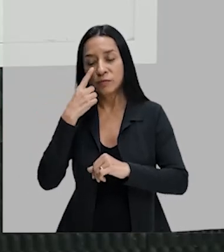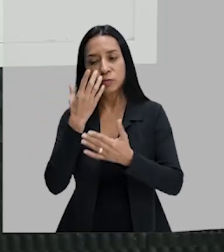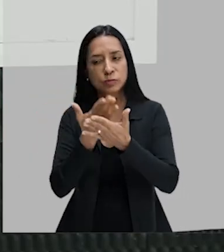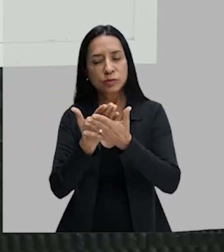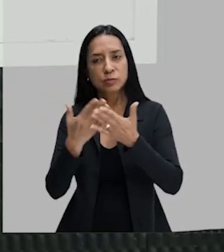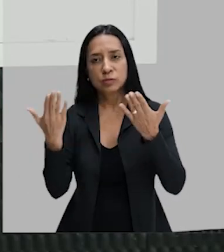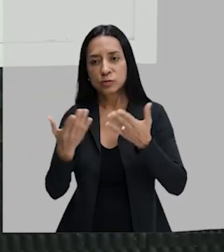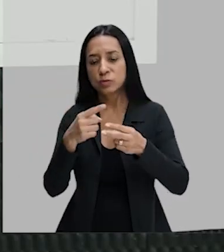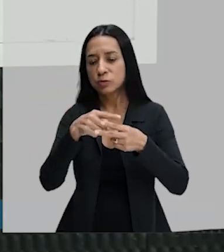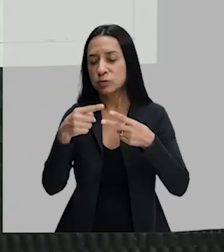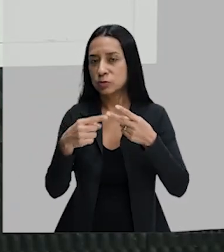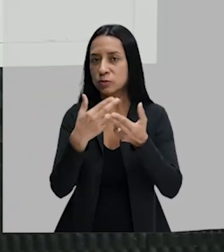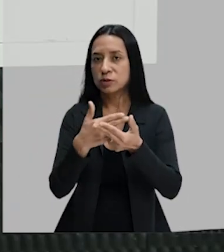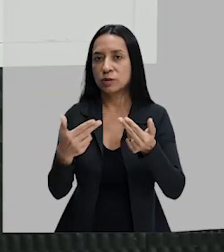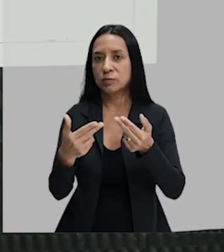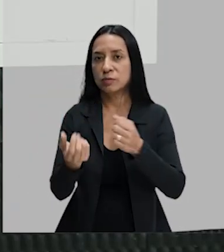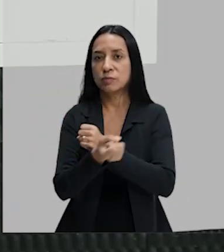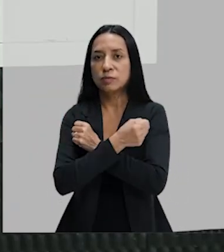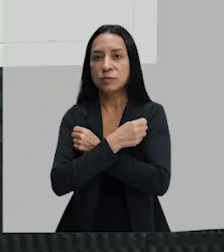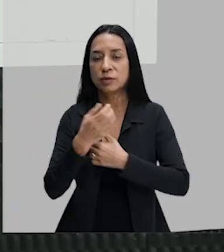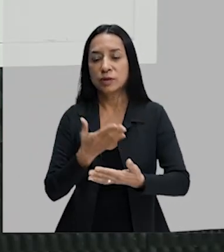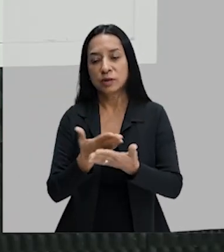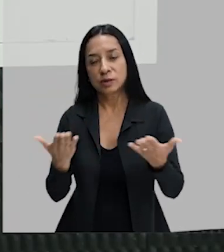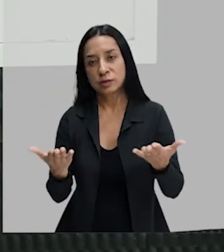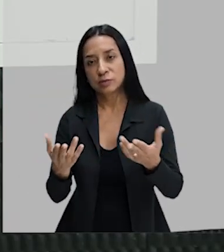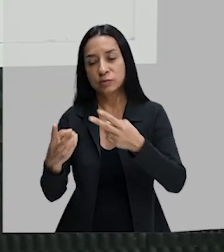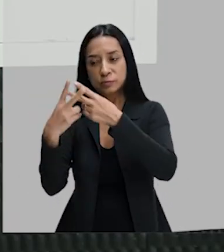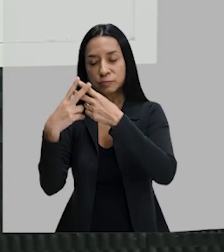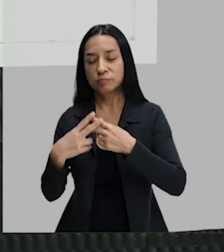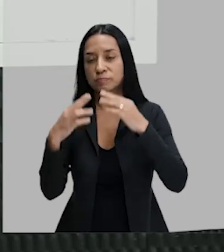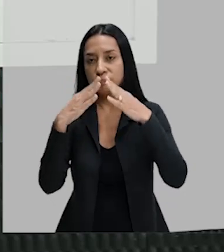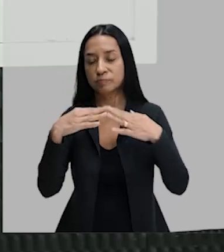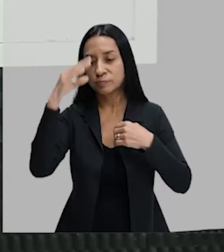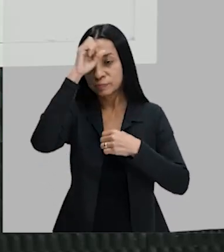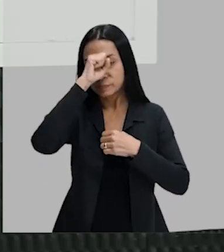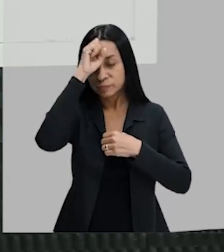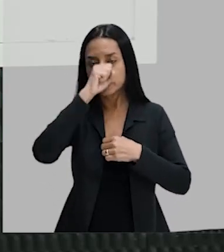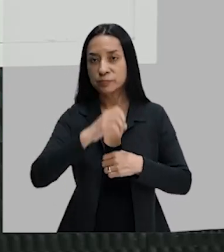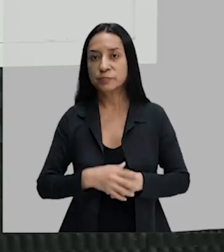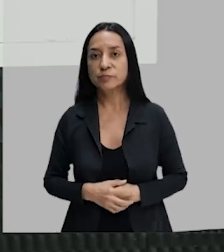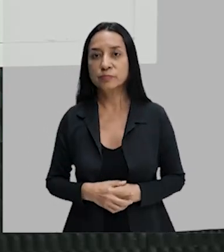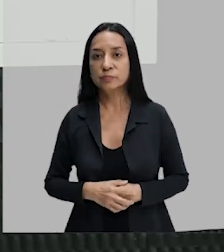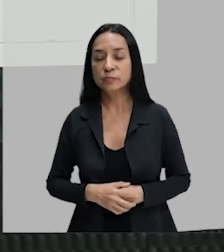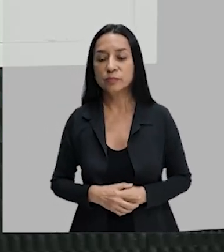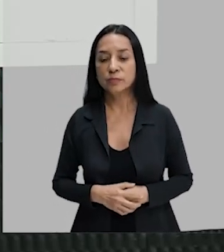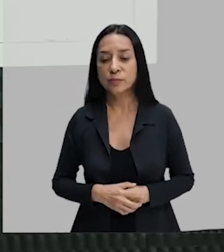para que a gente possa ver essa aula. Tá? Um abraço a todos, já sabe, hashtag fica em casa aprender.